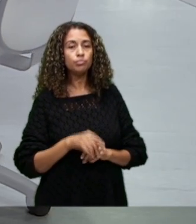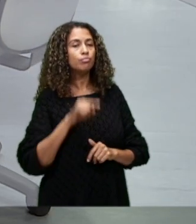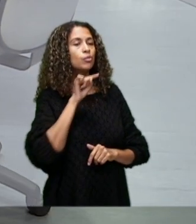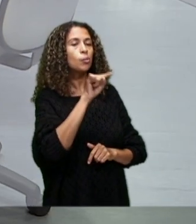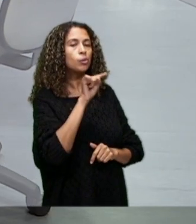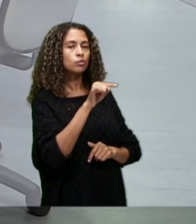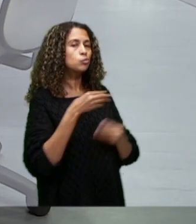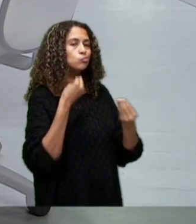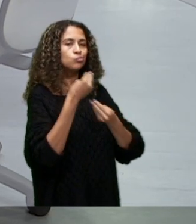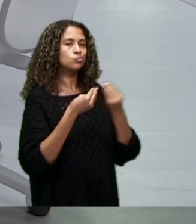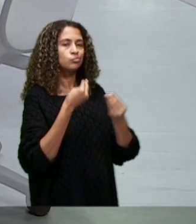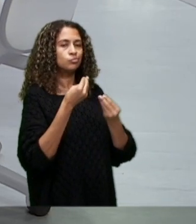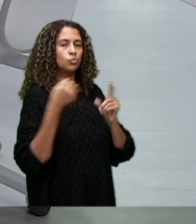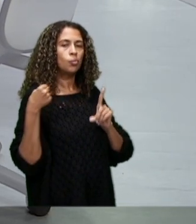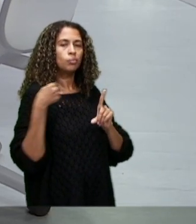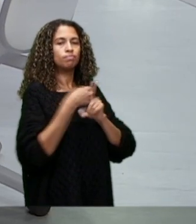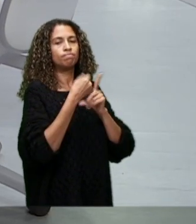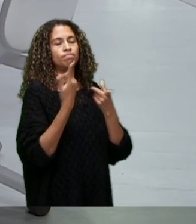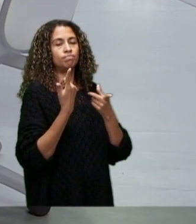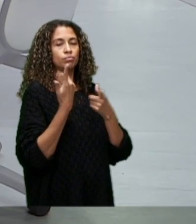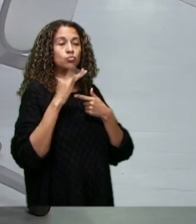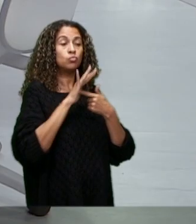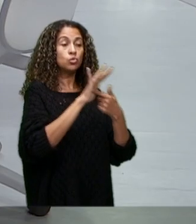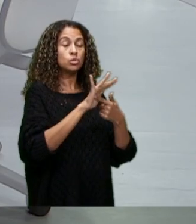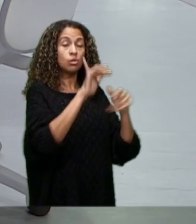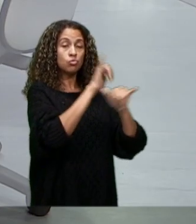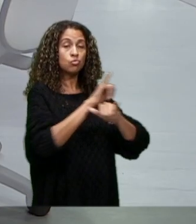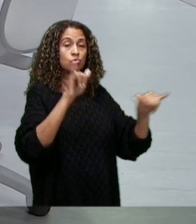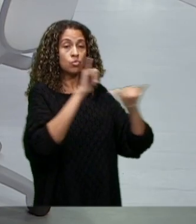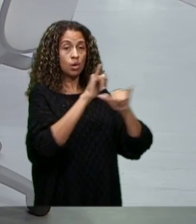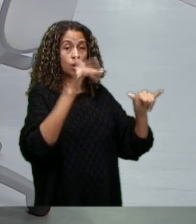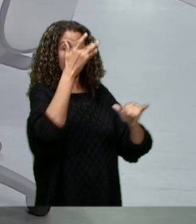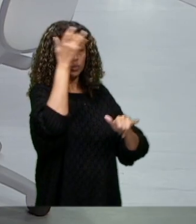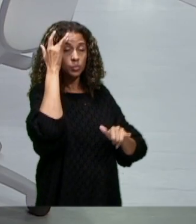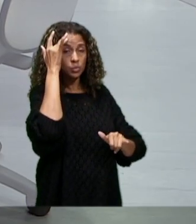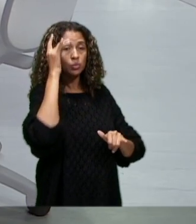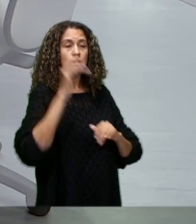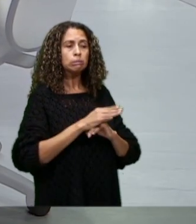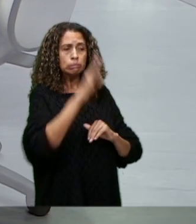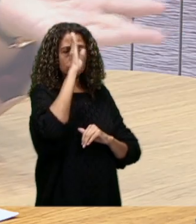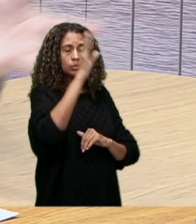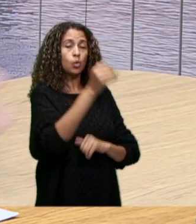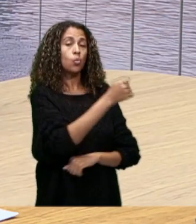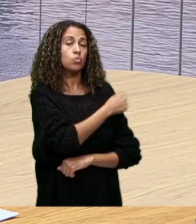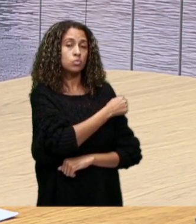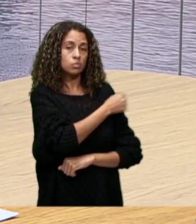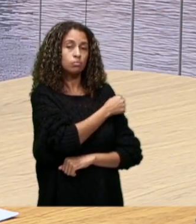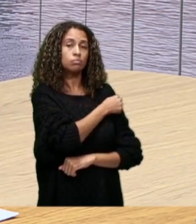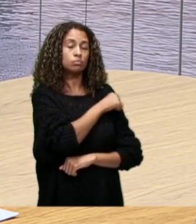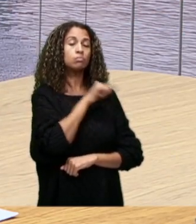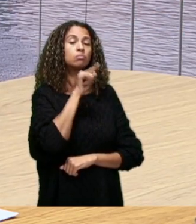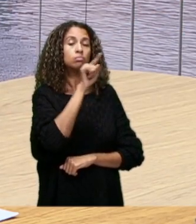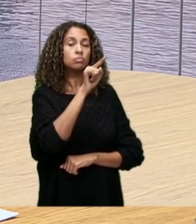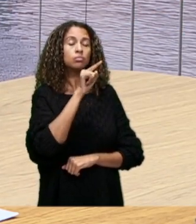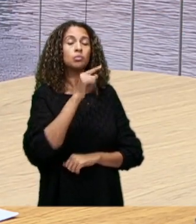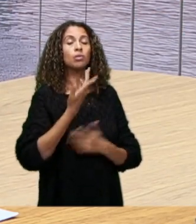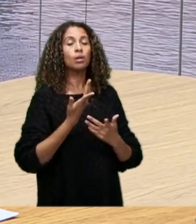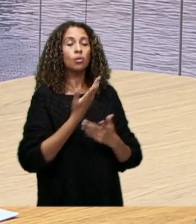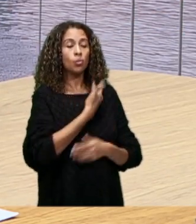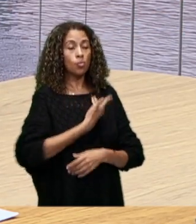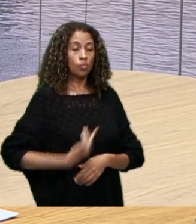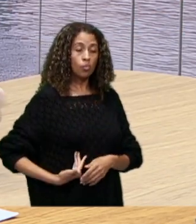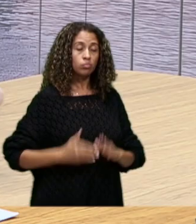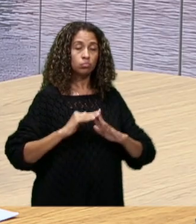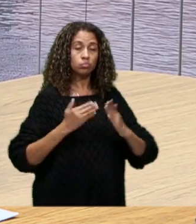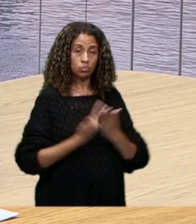assim o resultado de você poder mostrar para mais pessoas, principalmente para a criançada, né, que foi lá da rede pública, o trabalho que faz